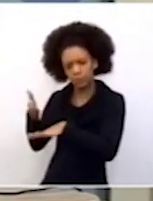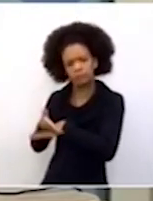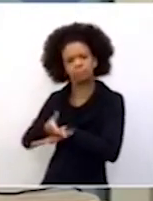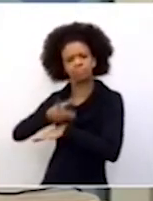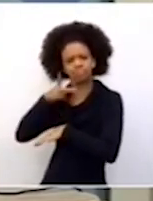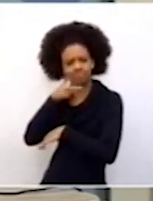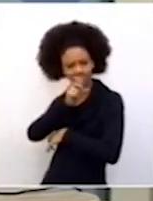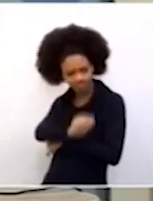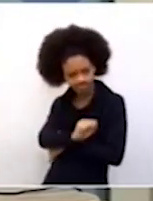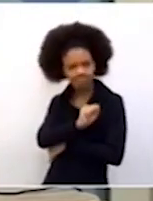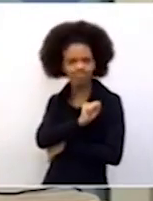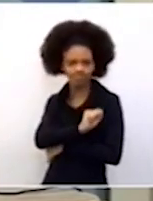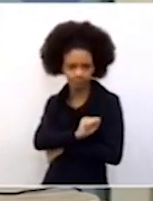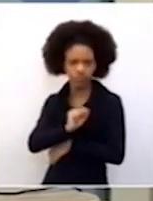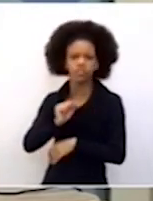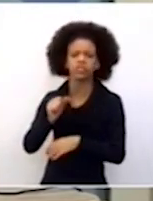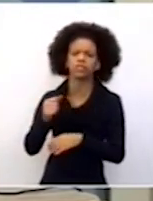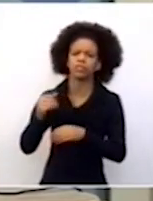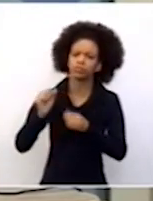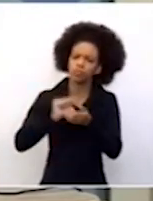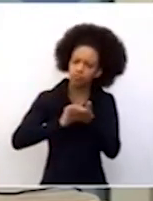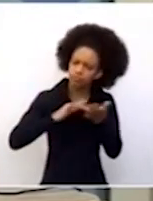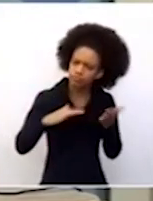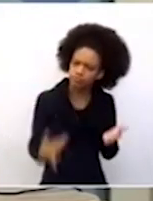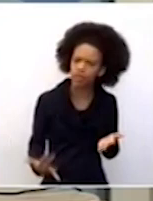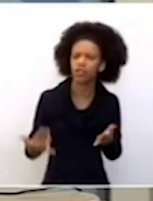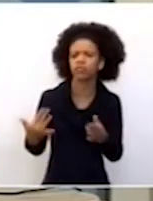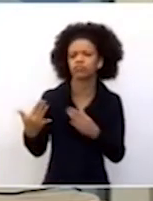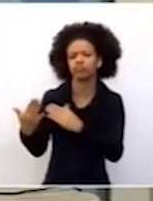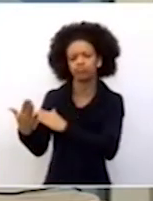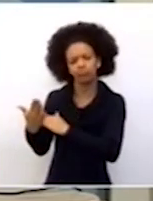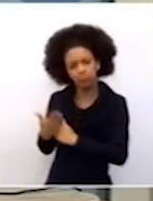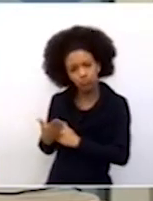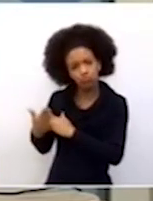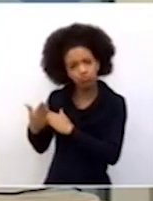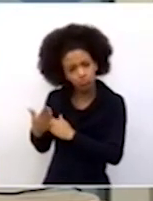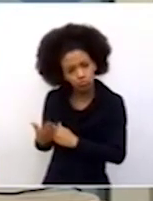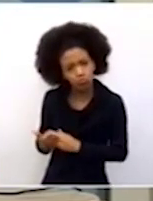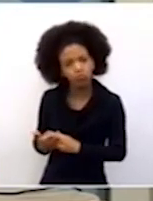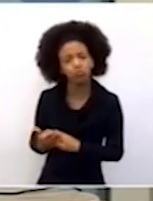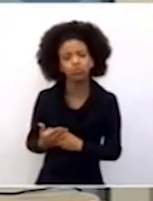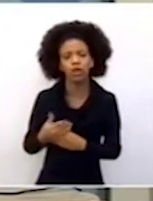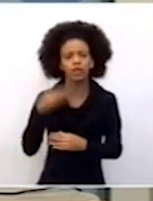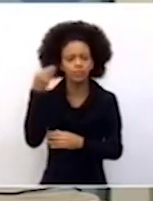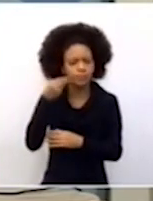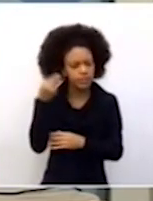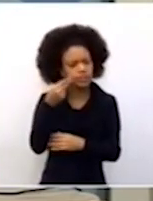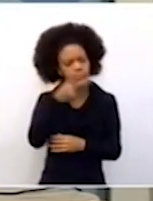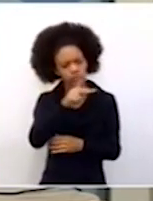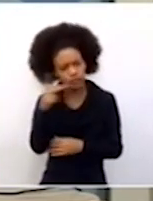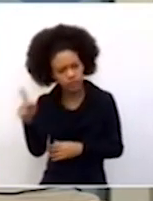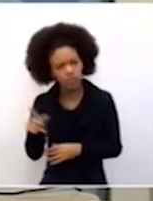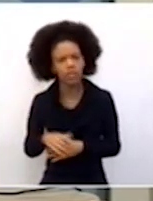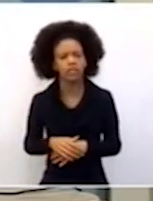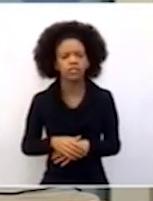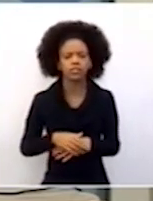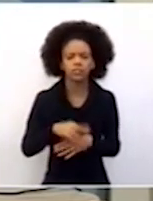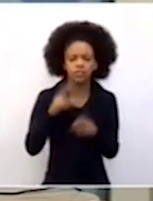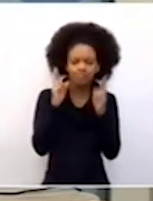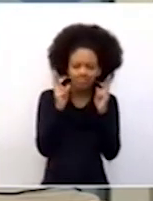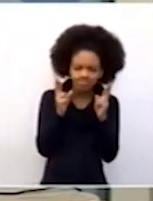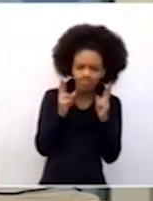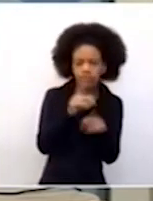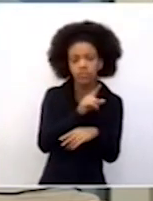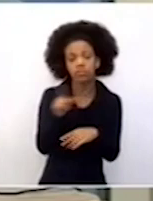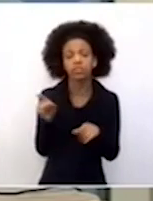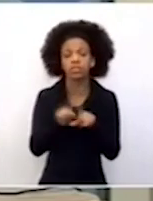com uma intencionalidade, atividade, tá? Colaborem também, trazendo também as suas experiências, as expectativas, né?